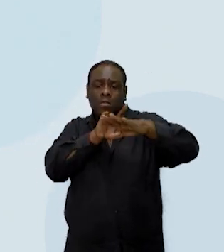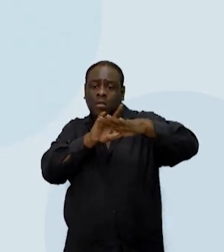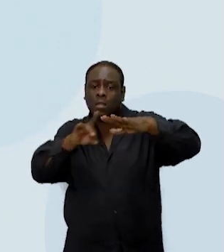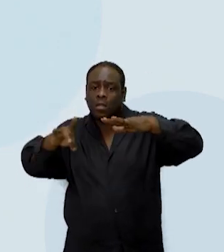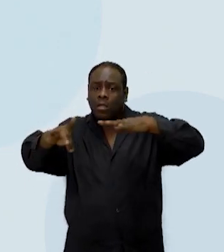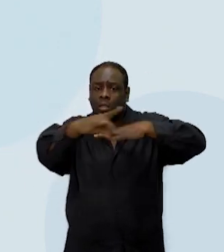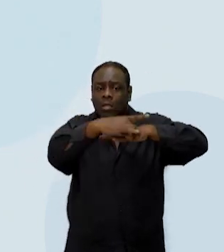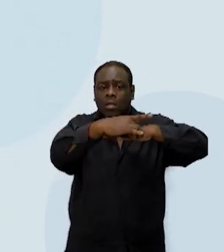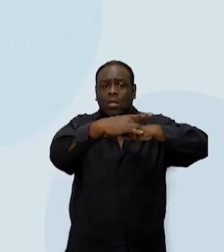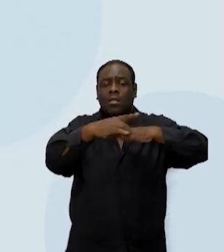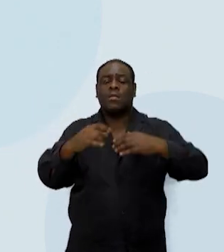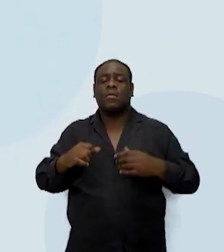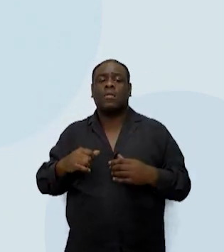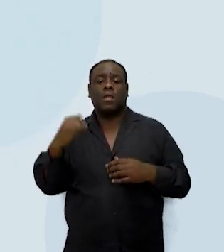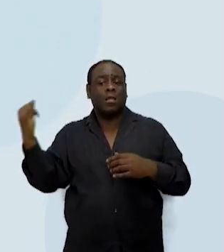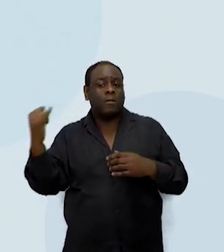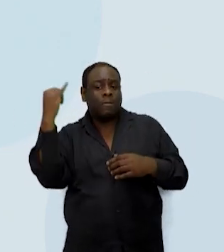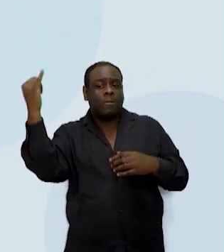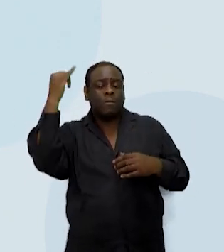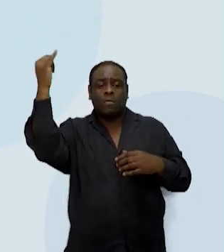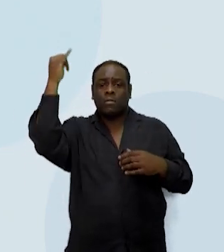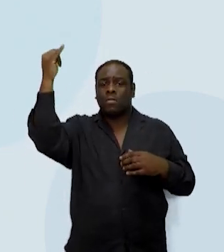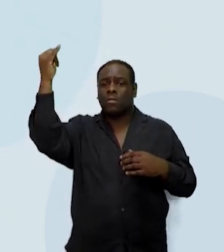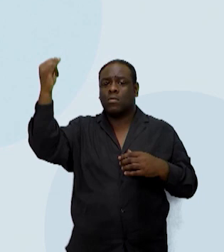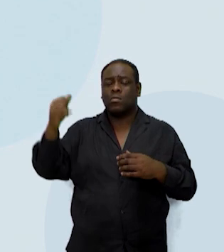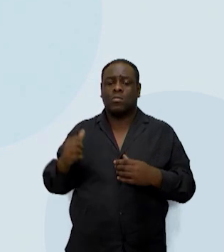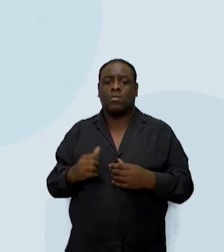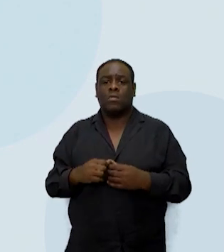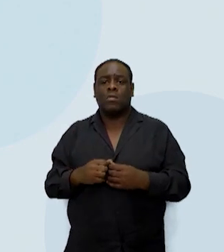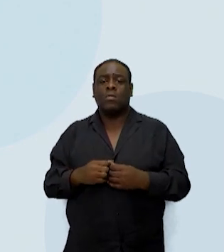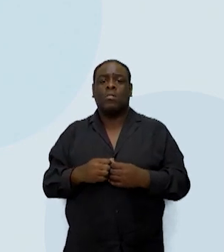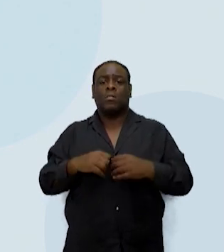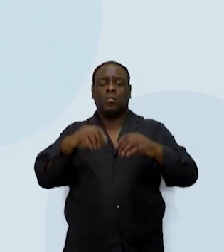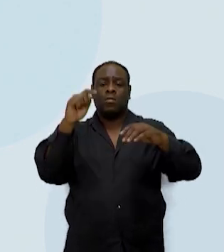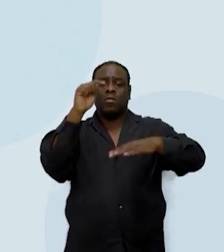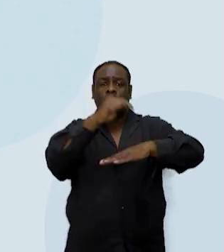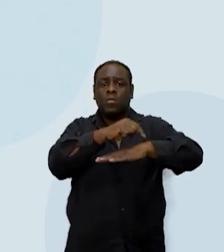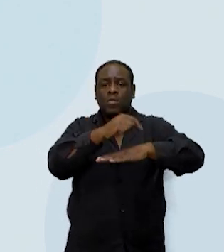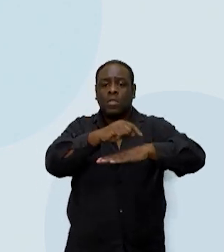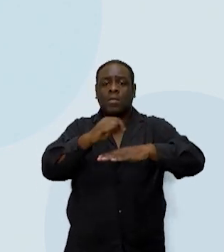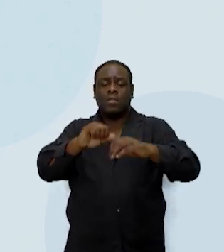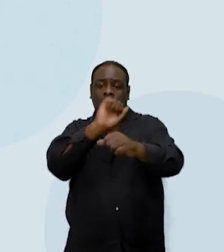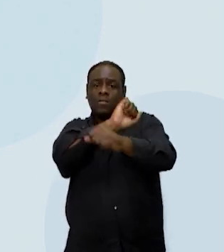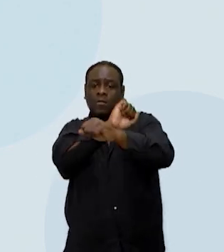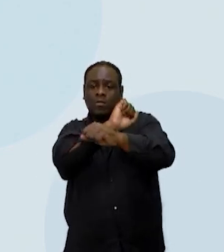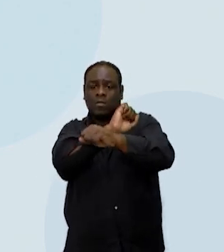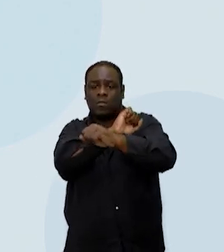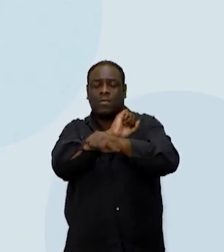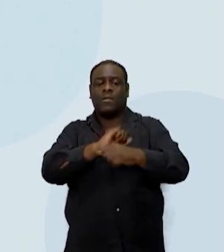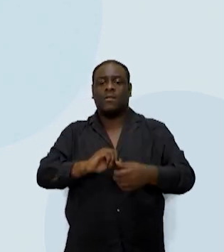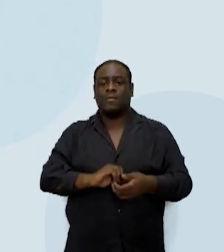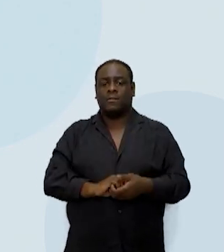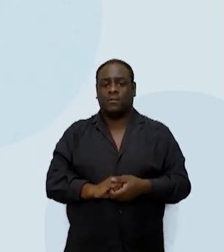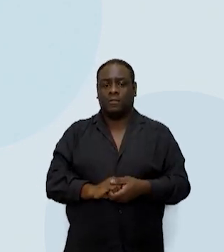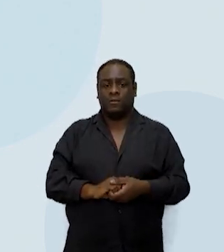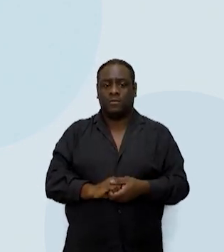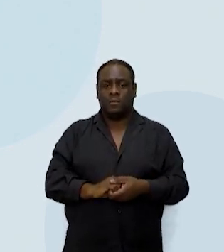vocês precisam ter? Isso é importante? Como que se dá isso? Eu vou deixar aí 30 segundos e a gente já volta. Vamos lá?